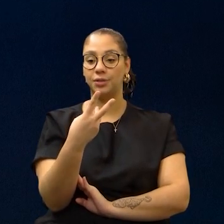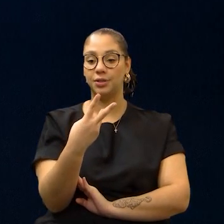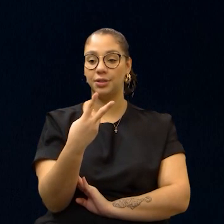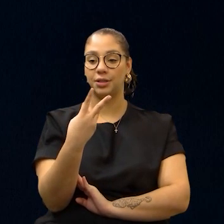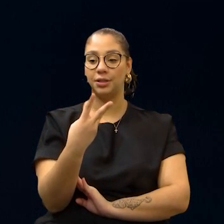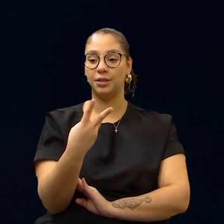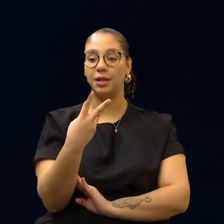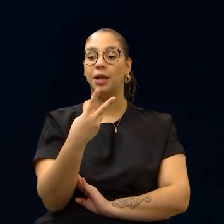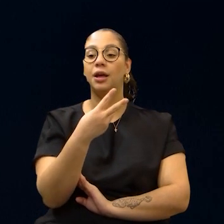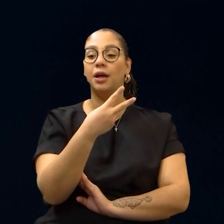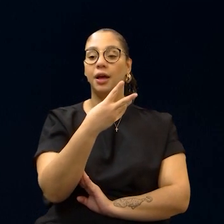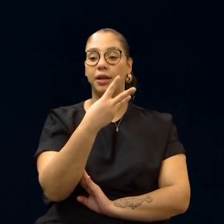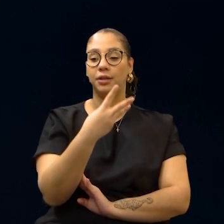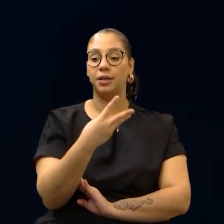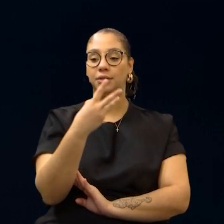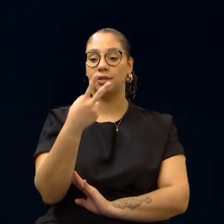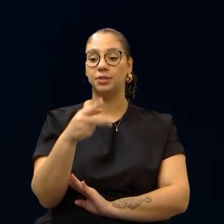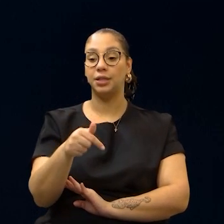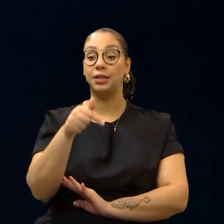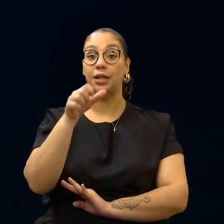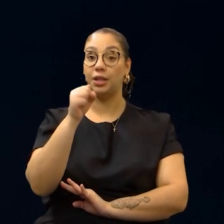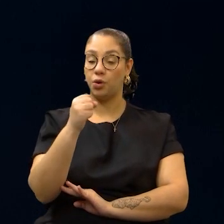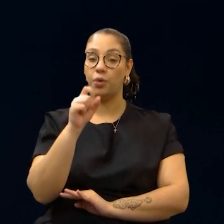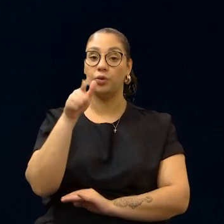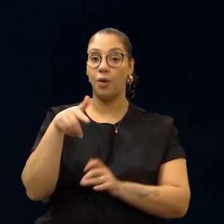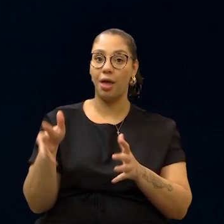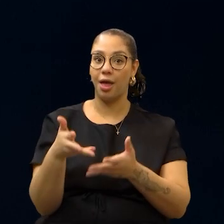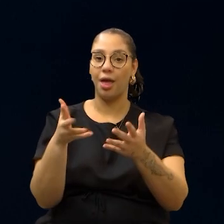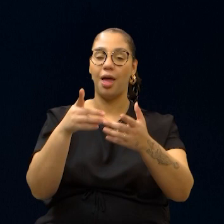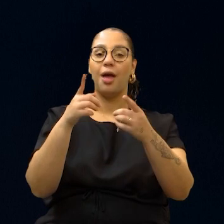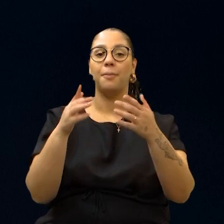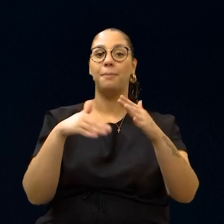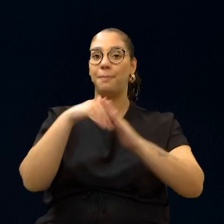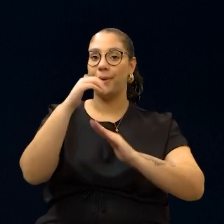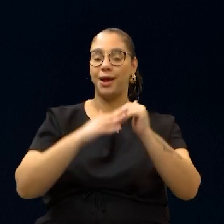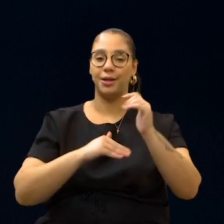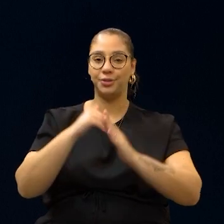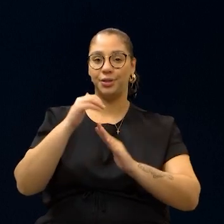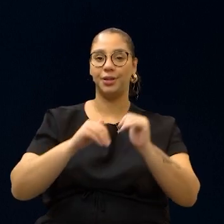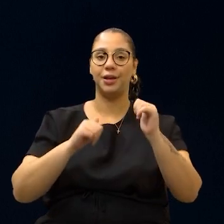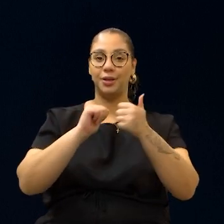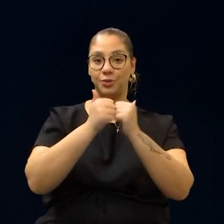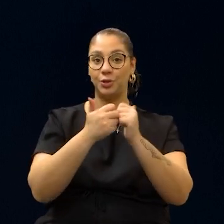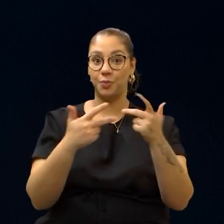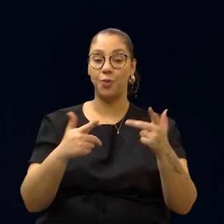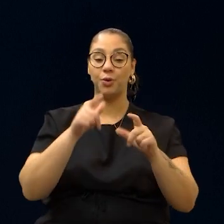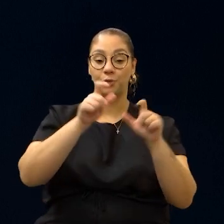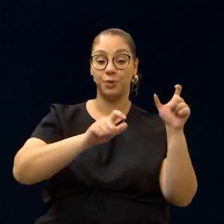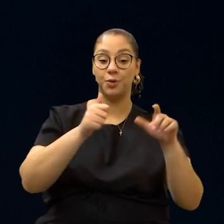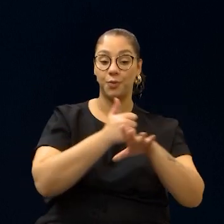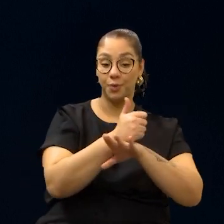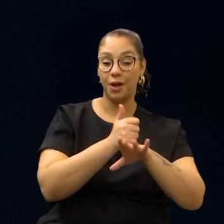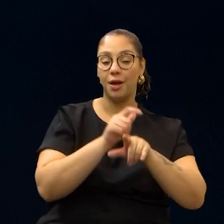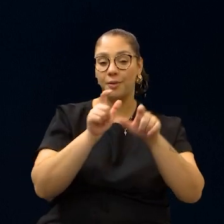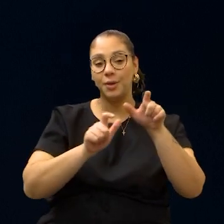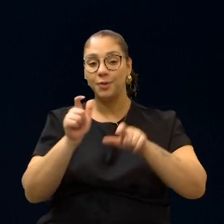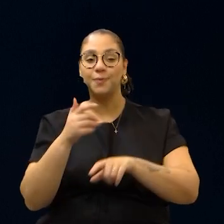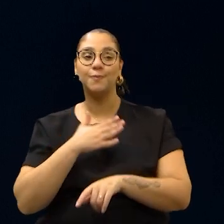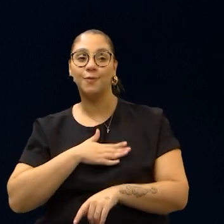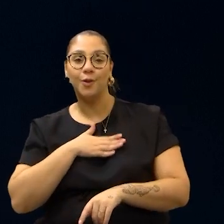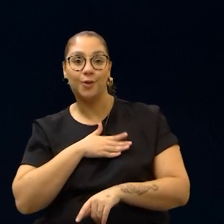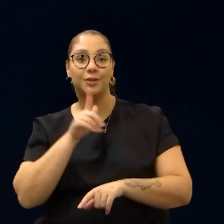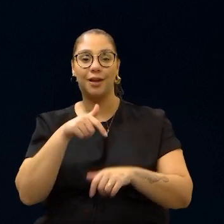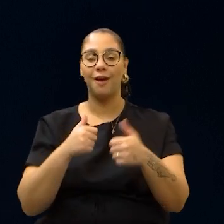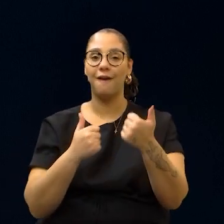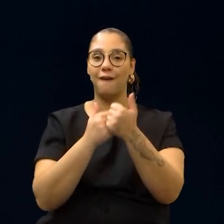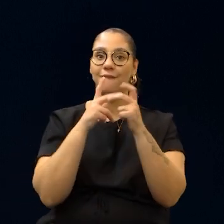16.378 está a divulgação e estimulação da prática do esporte, tanto para profissionais quanto para adeptos, além